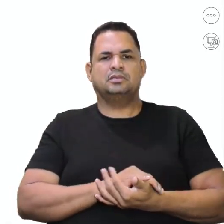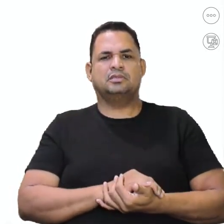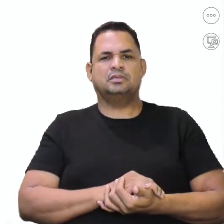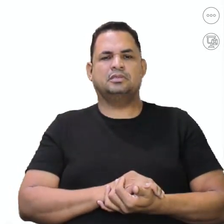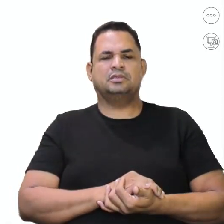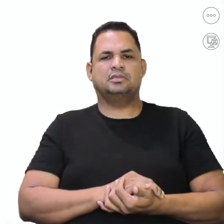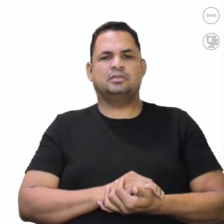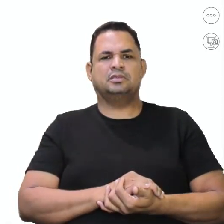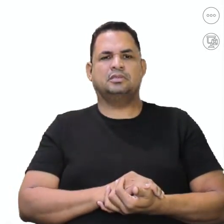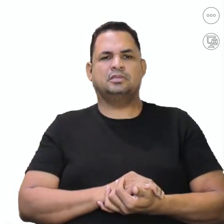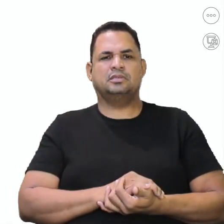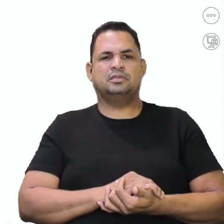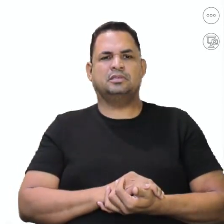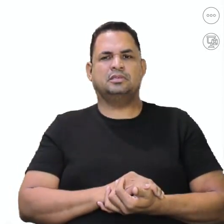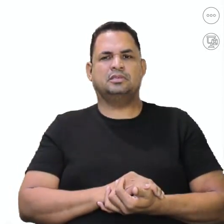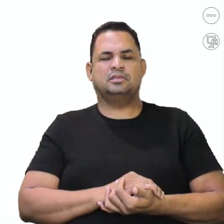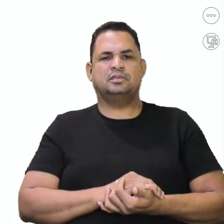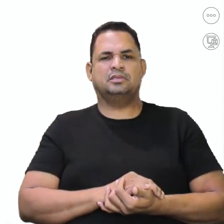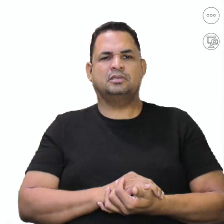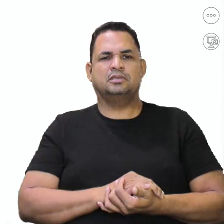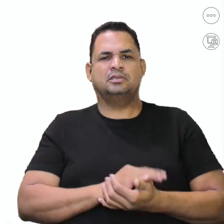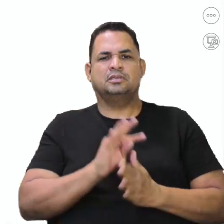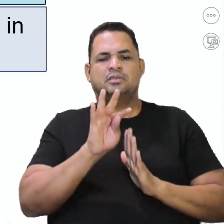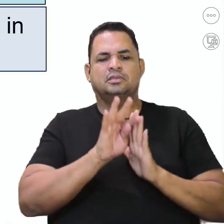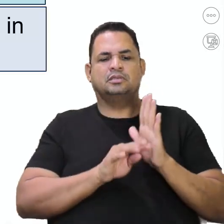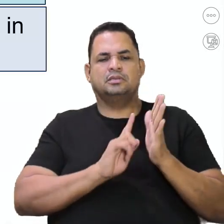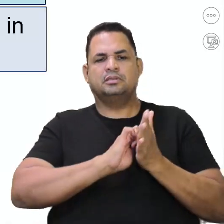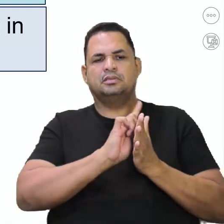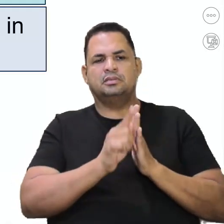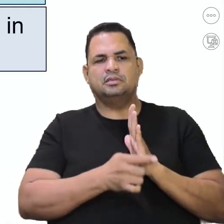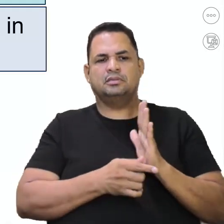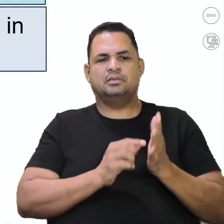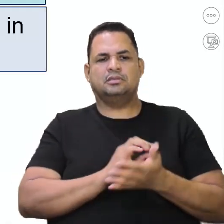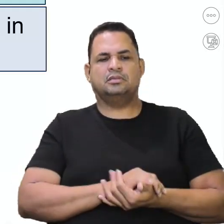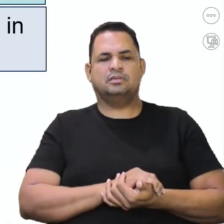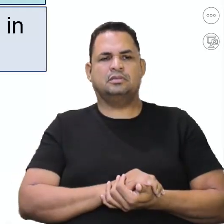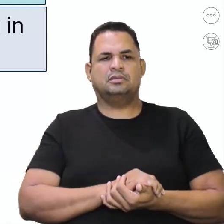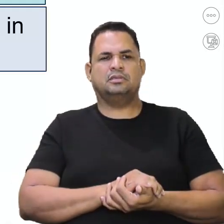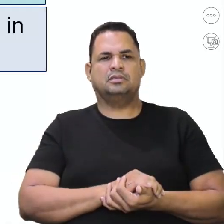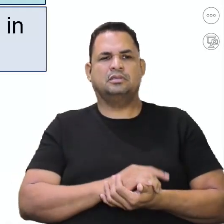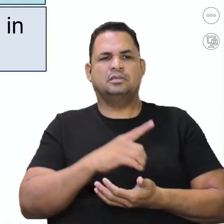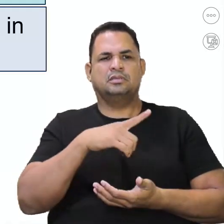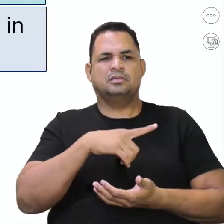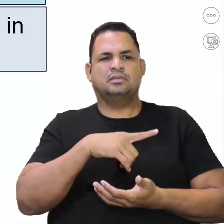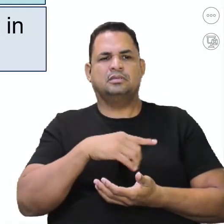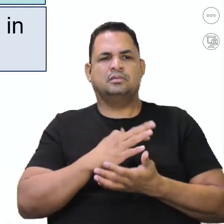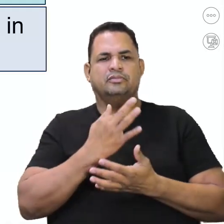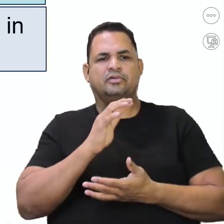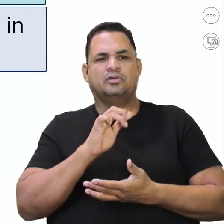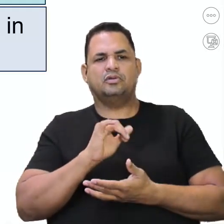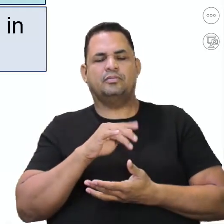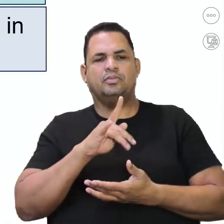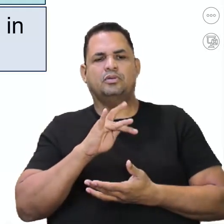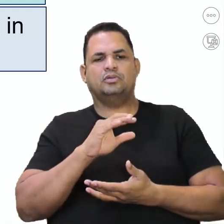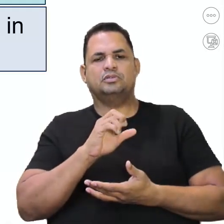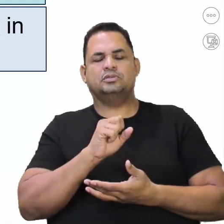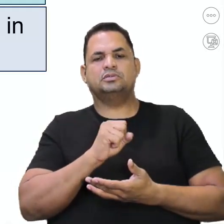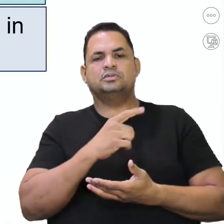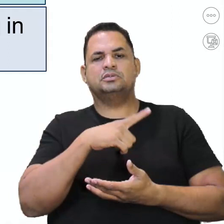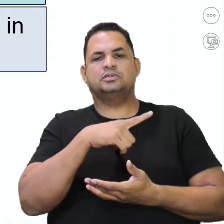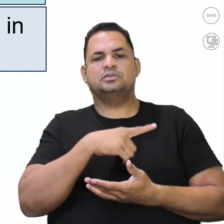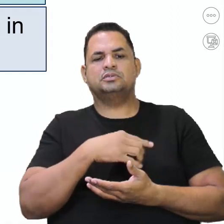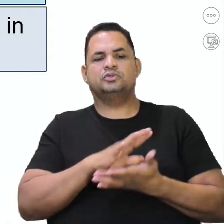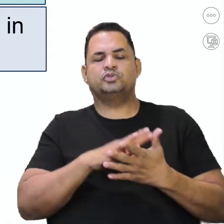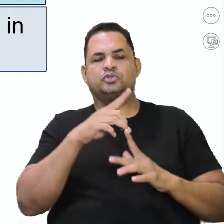mais aí, ó. Esqueci de colocar aqui primeiro, textual genres, mas tudo bem. Nós temos aí forum post, é outro tipo de